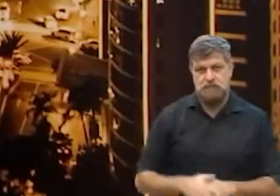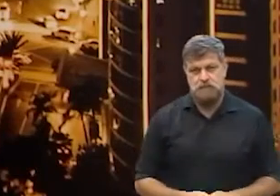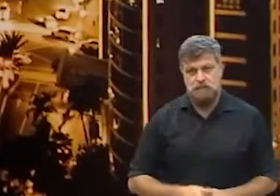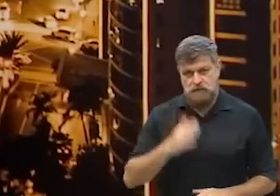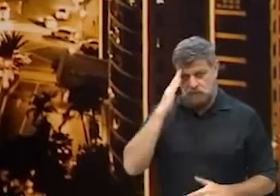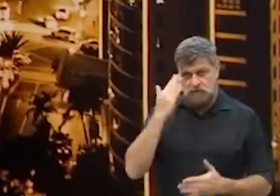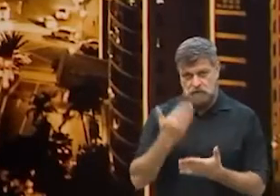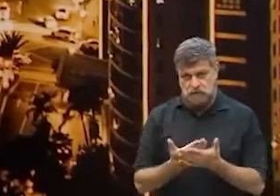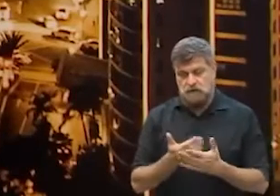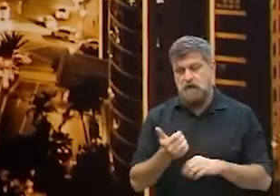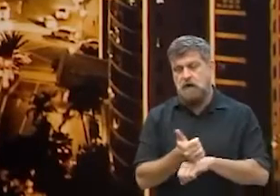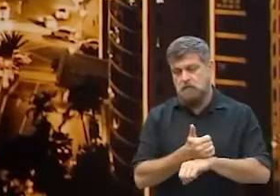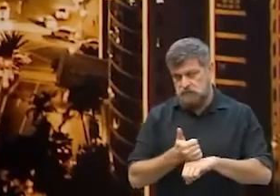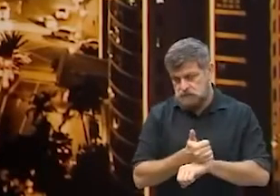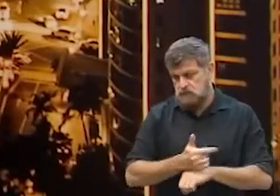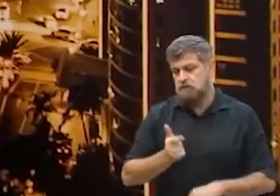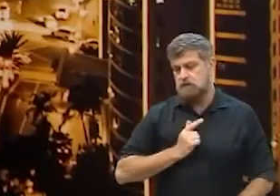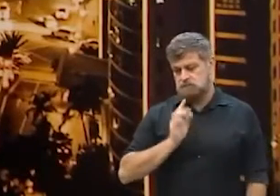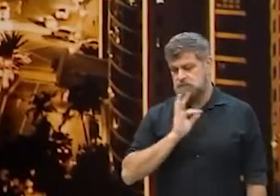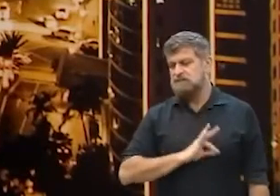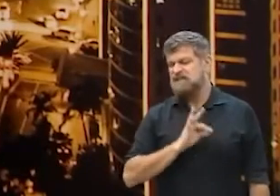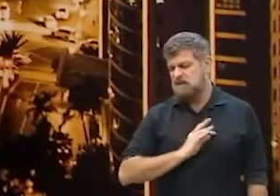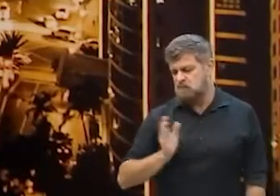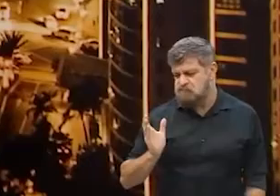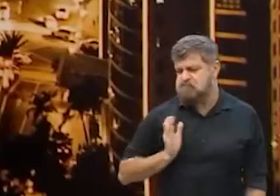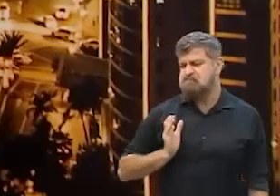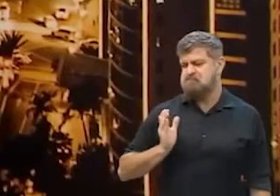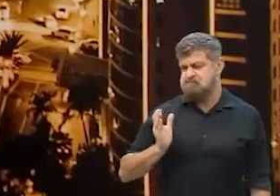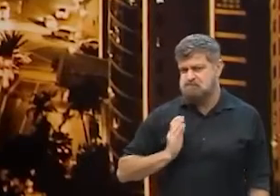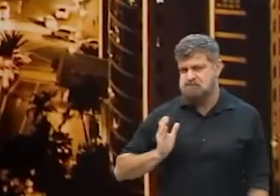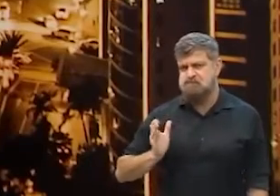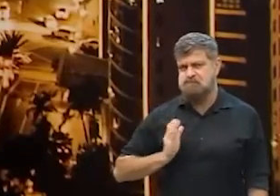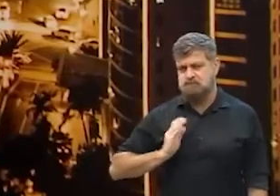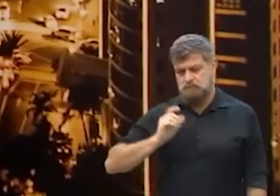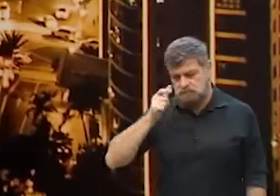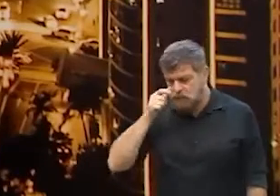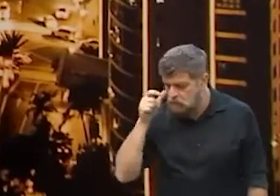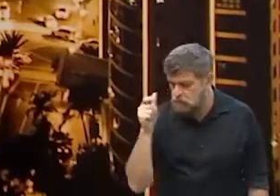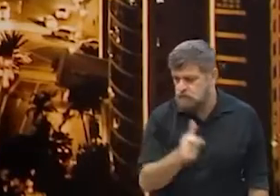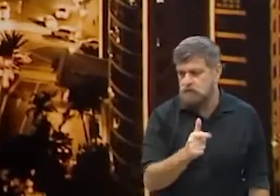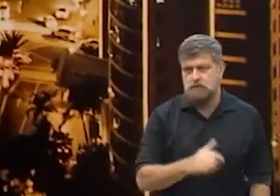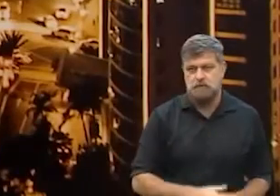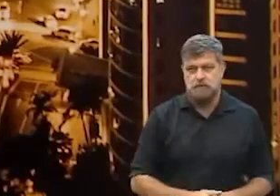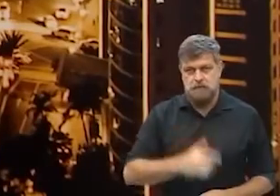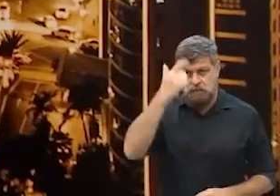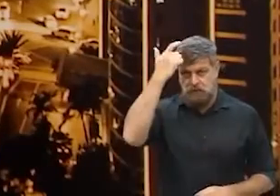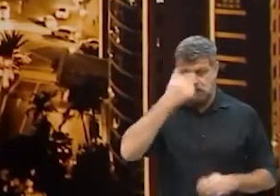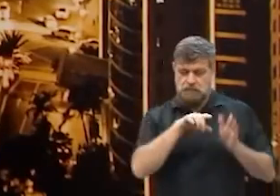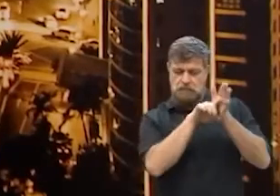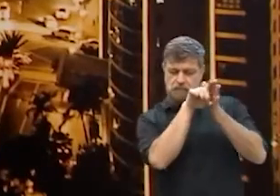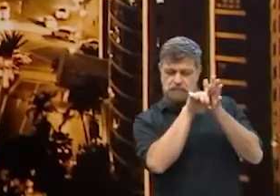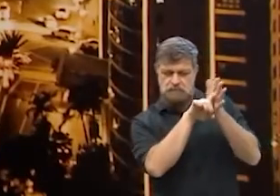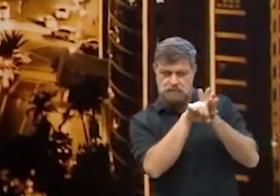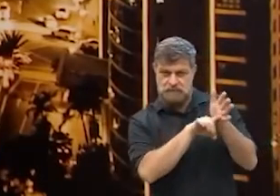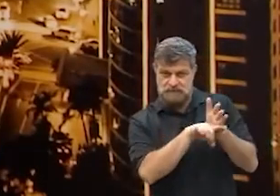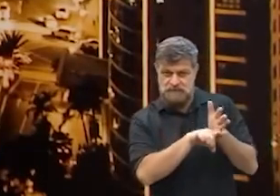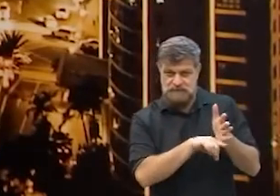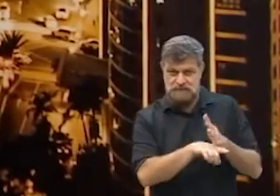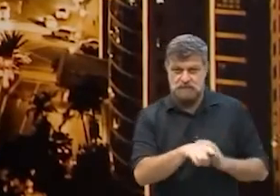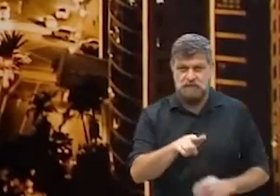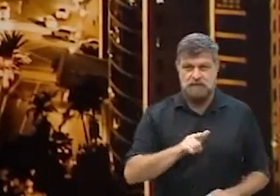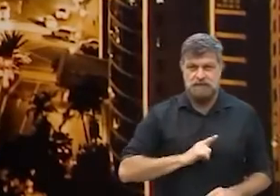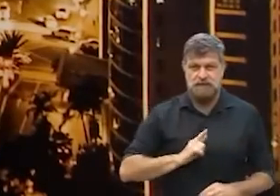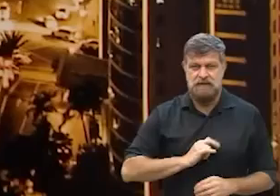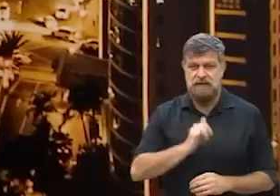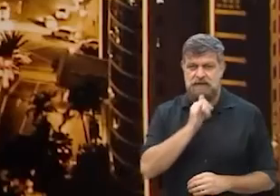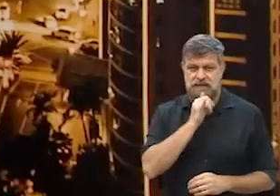das profissões que mais remunera. É muito interessante e eu estava até pesquisando, tem vários,